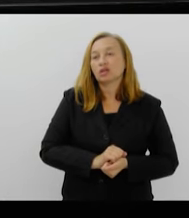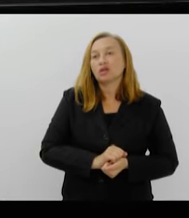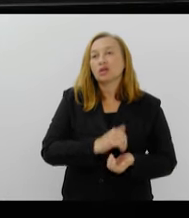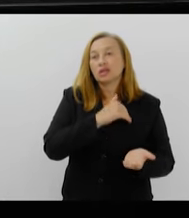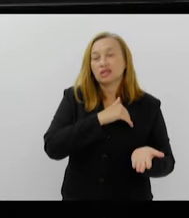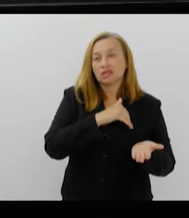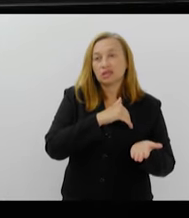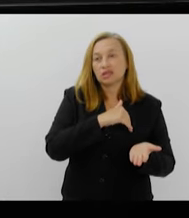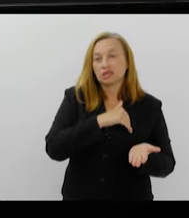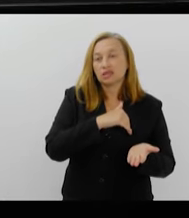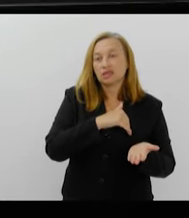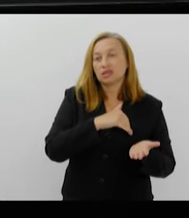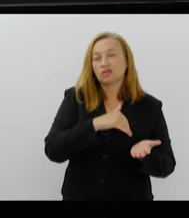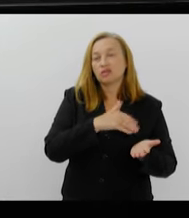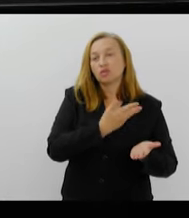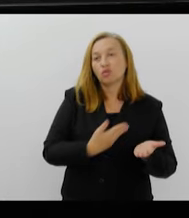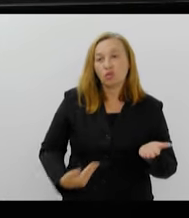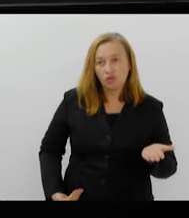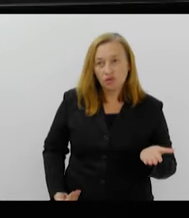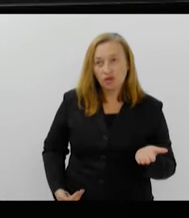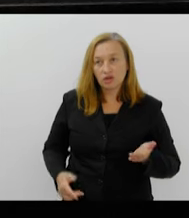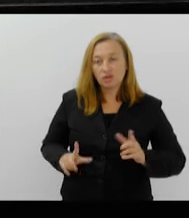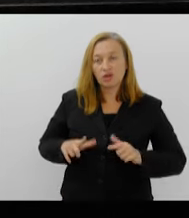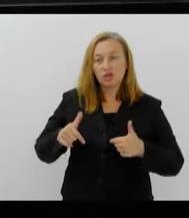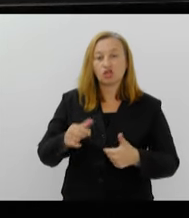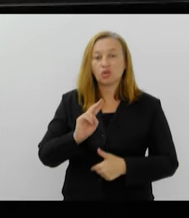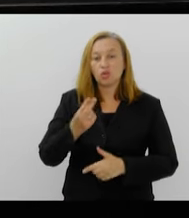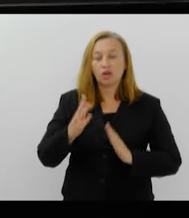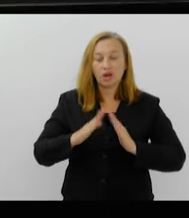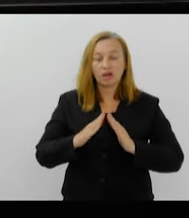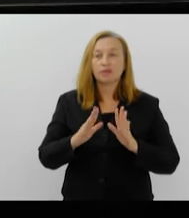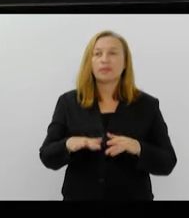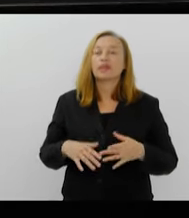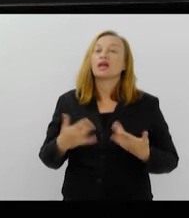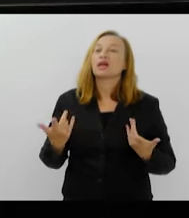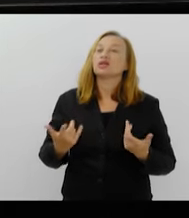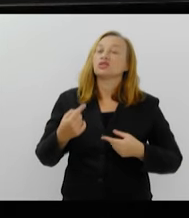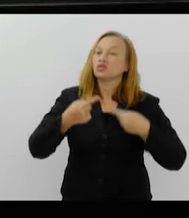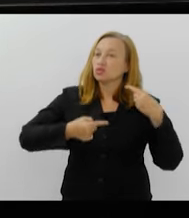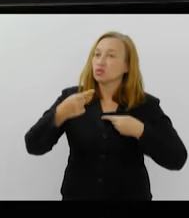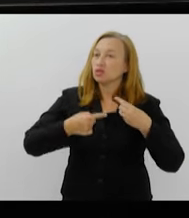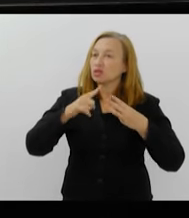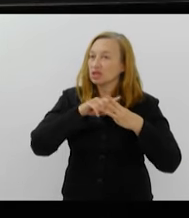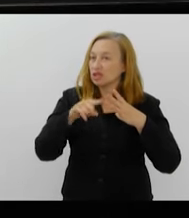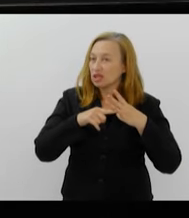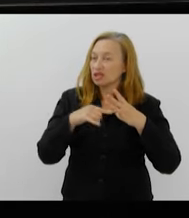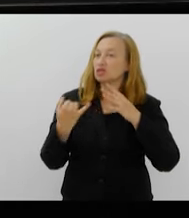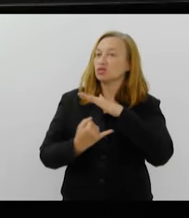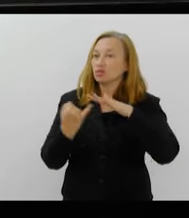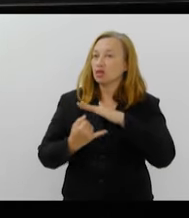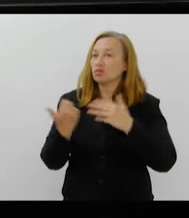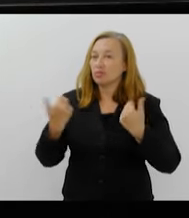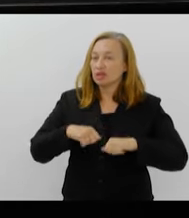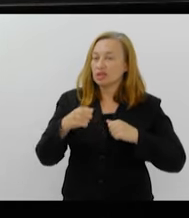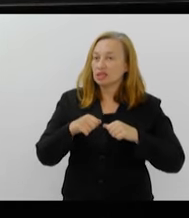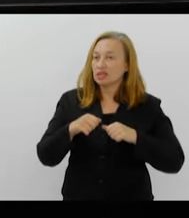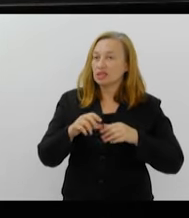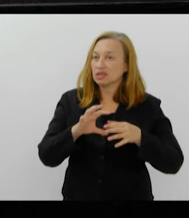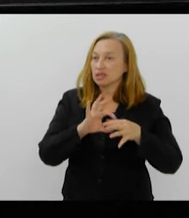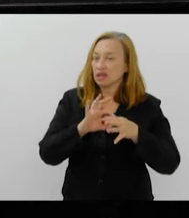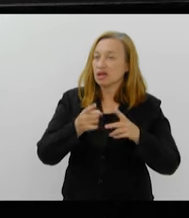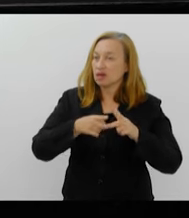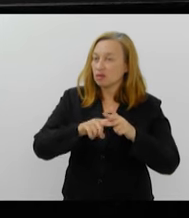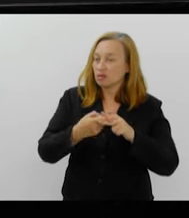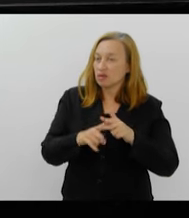governo quanto dessa casa. E durante as discussões, ficou muito nítido que há três instituições que precisam estar alinhadas para a resolução